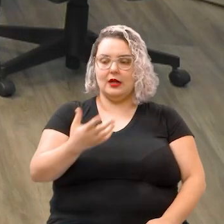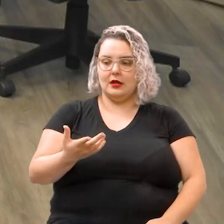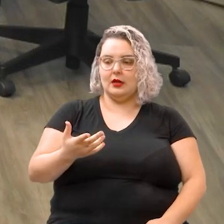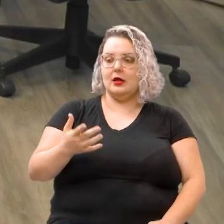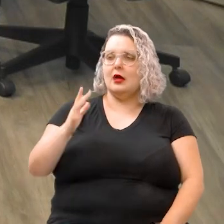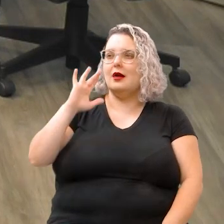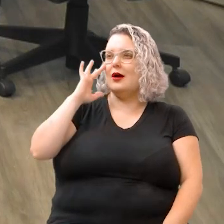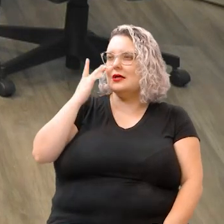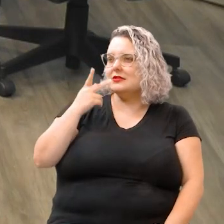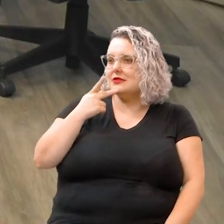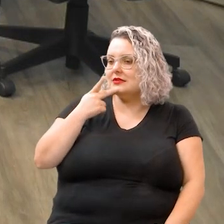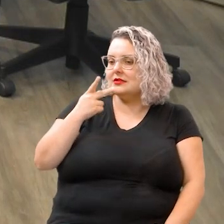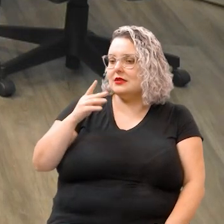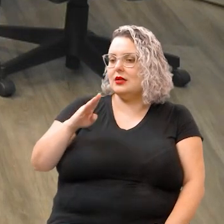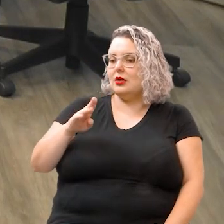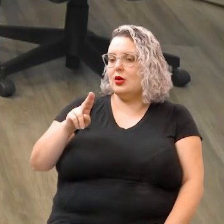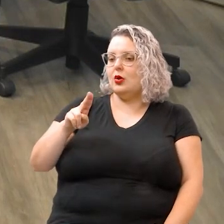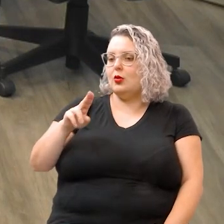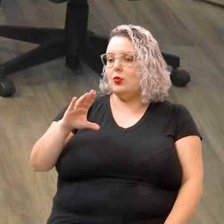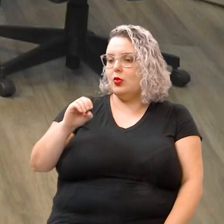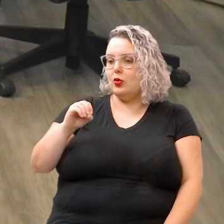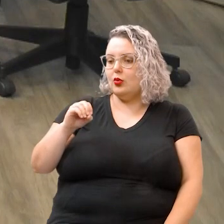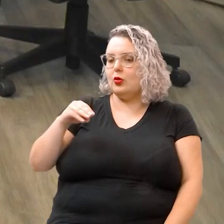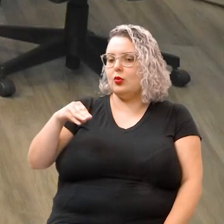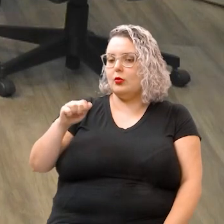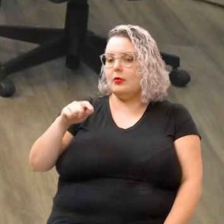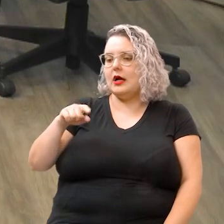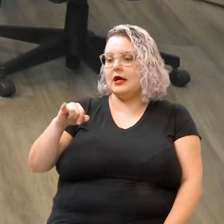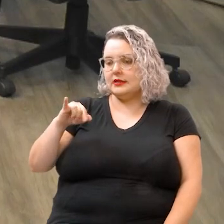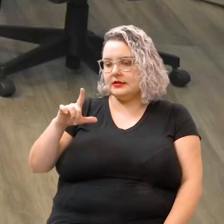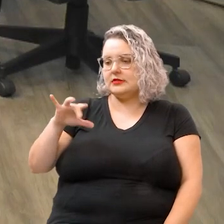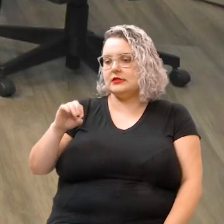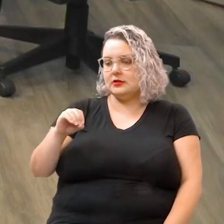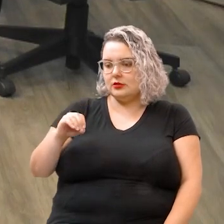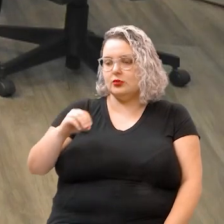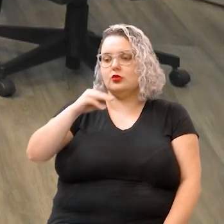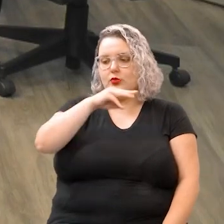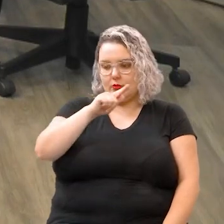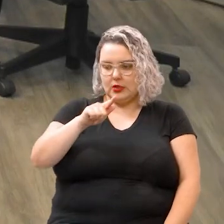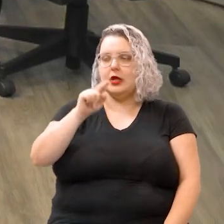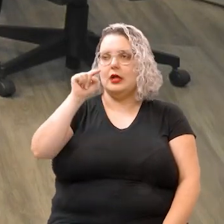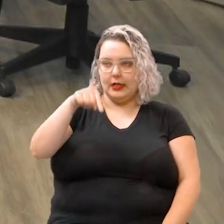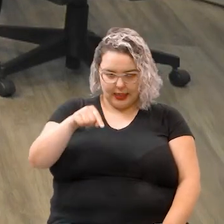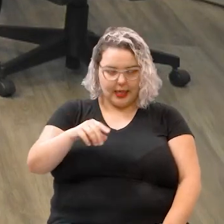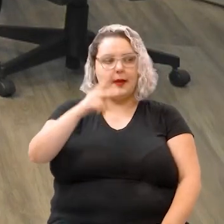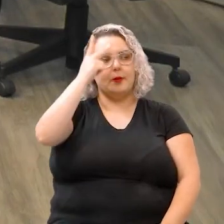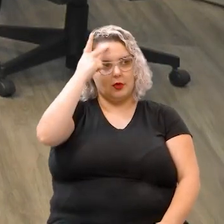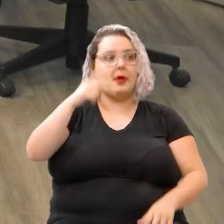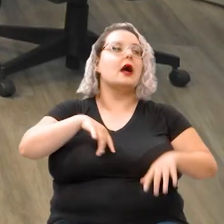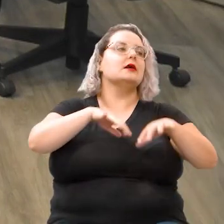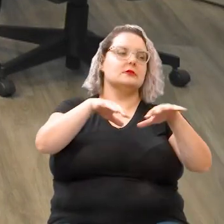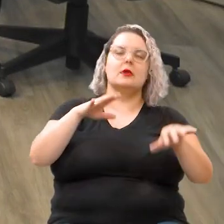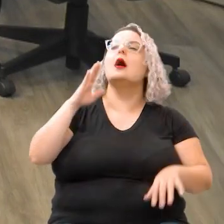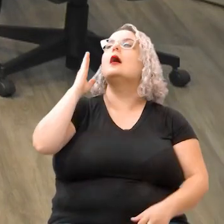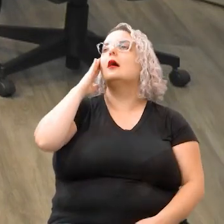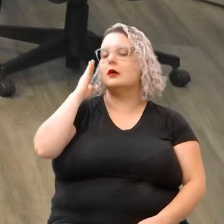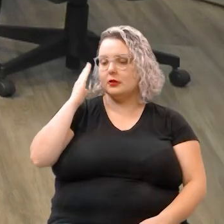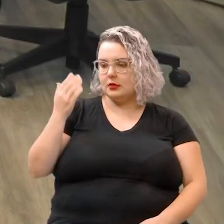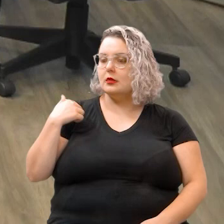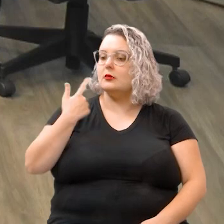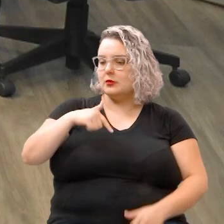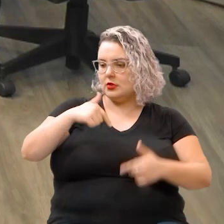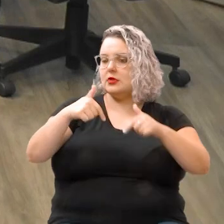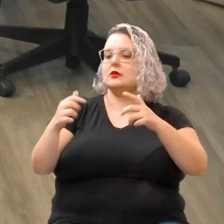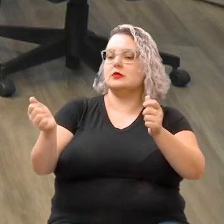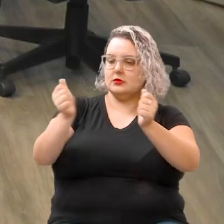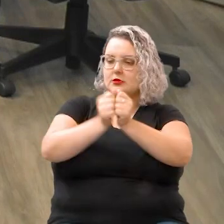acho que você está falando da bucomaxilo do Isso. próprio Mário Gatti, ainda tem. Aí é do Mário Gatti, é Sim, separado. da rede Mário Gatti, Ok. Mas que a gente trabalha